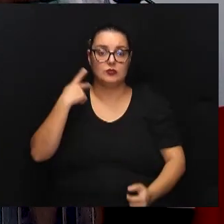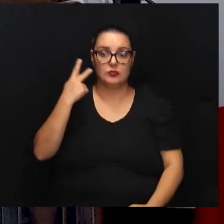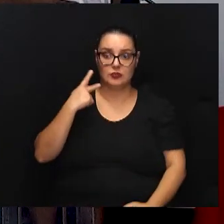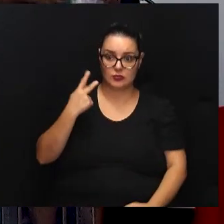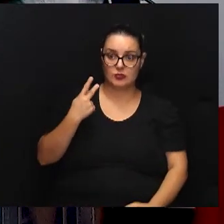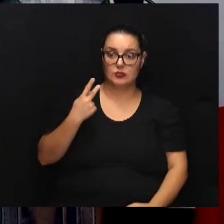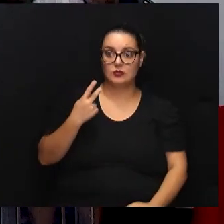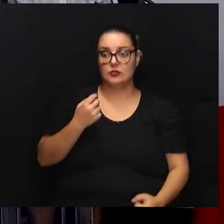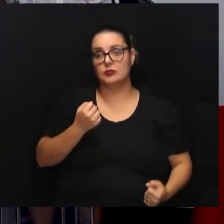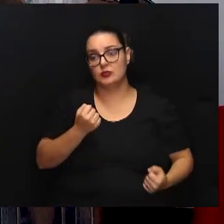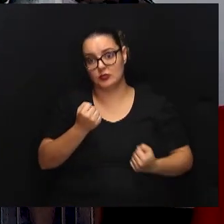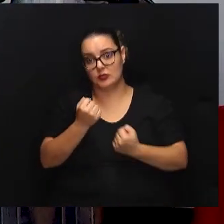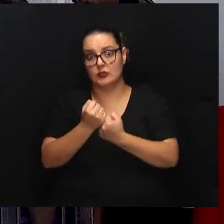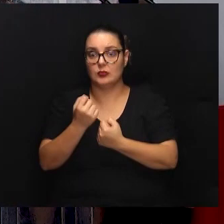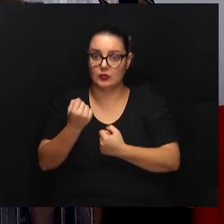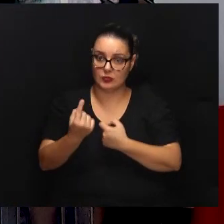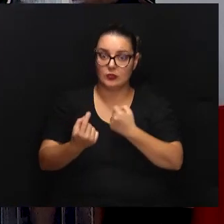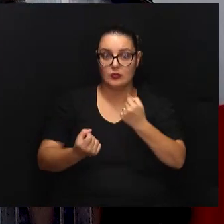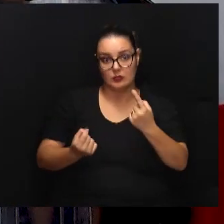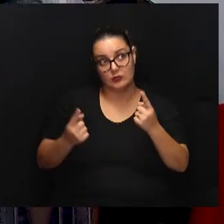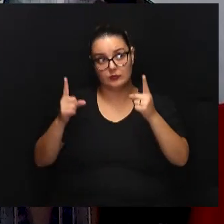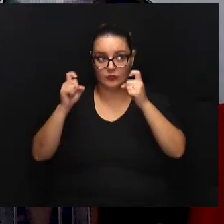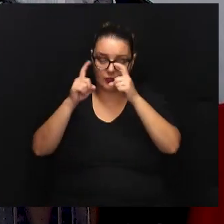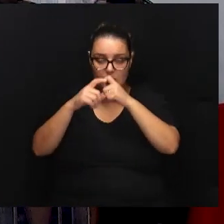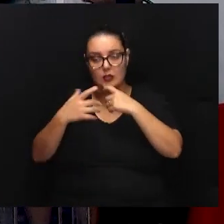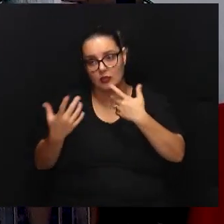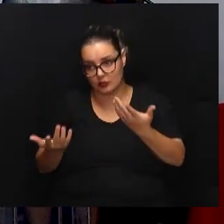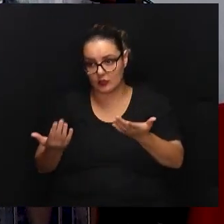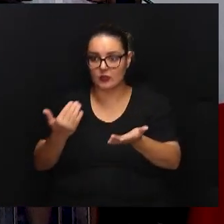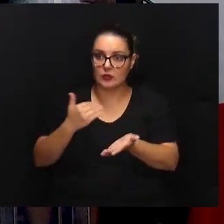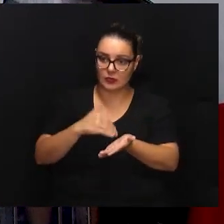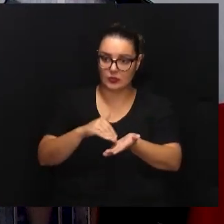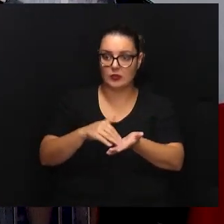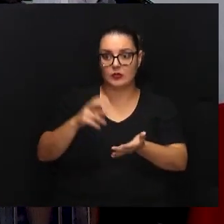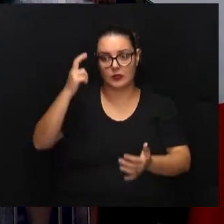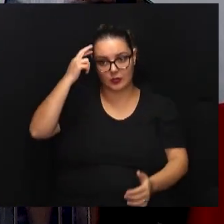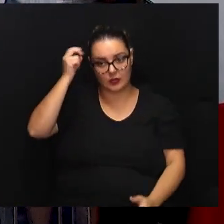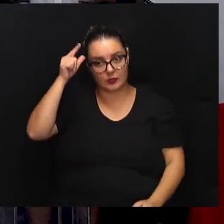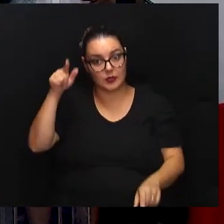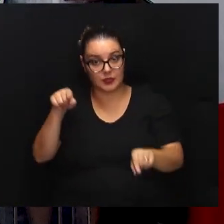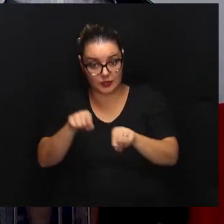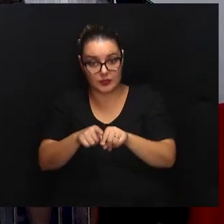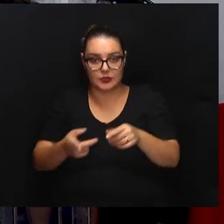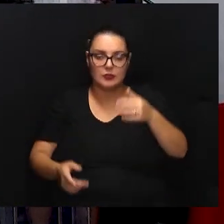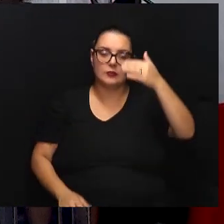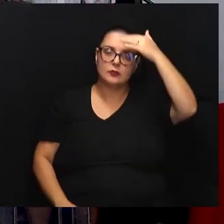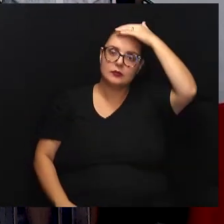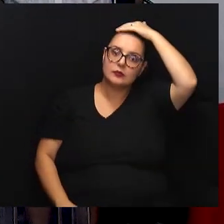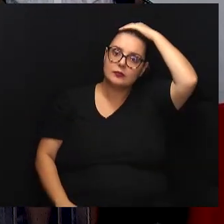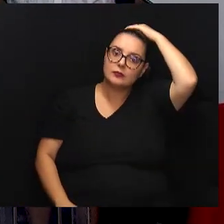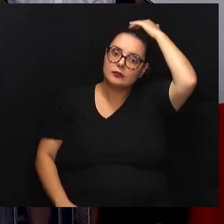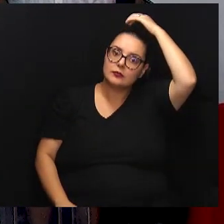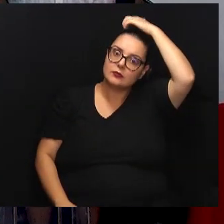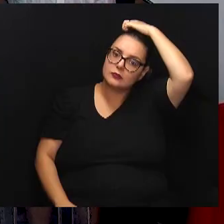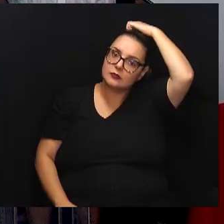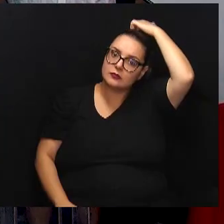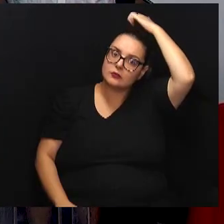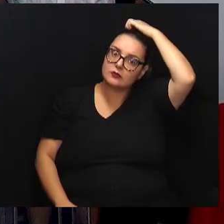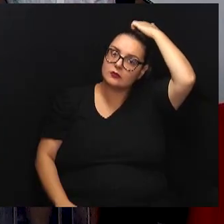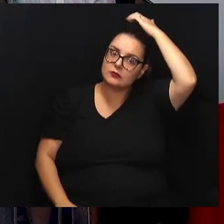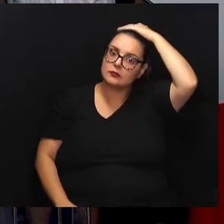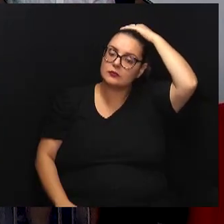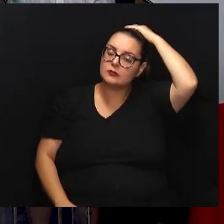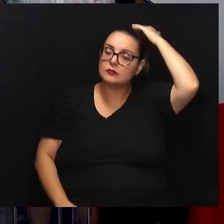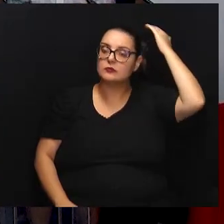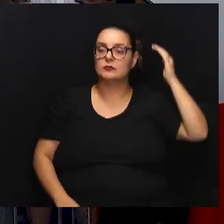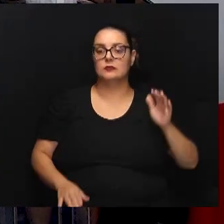apoio das vereadoras, recebe apoio, né, com alguma dificuldade da Secretaria de Cultura também.